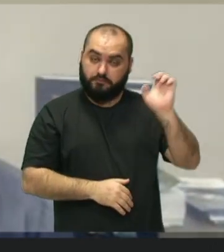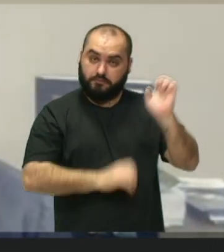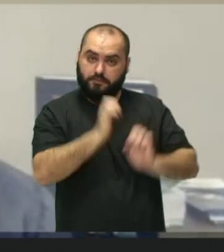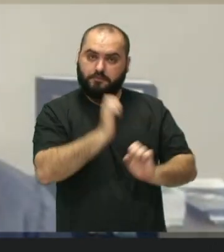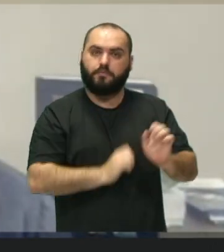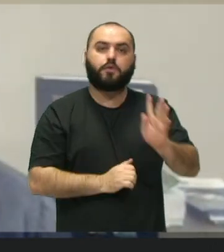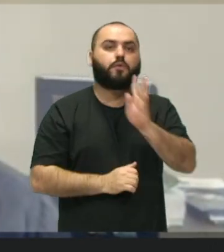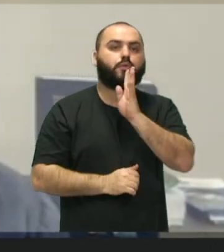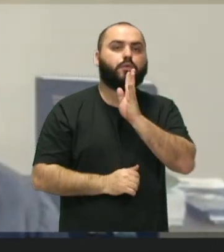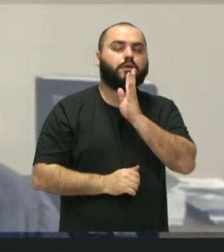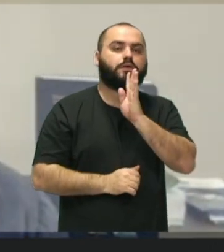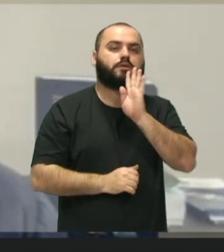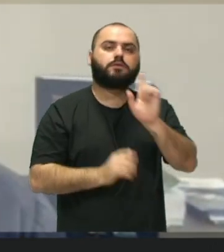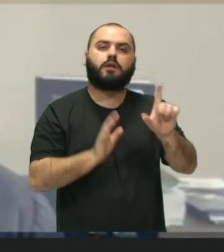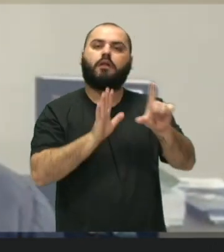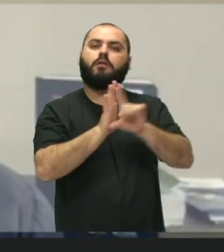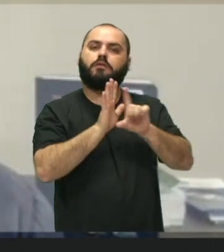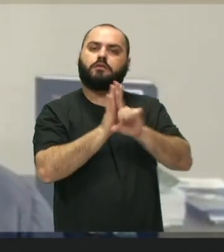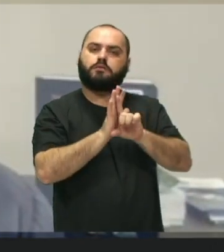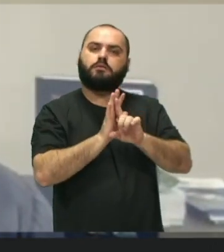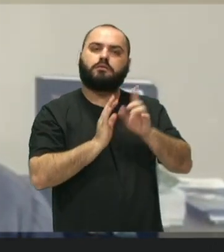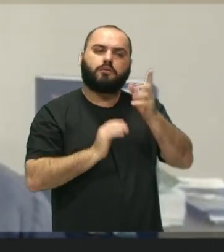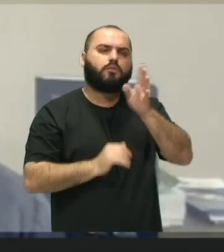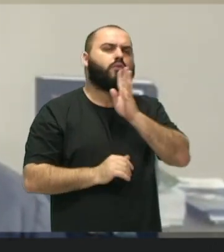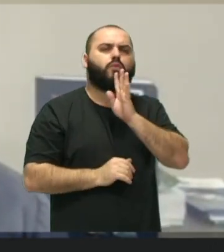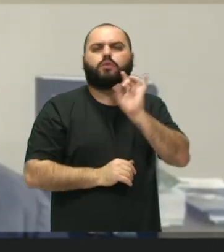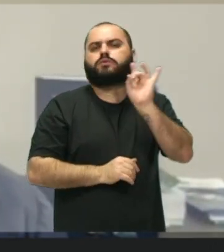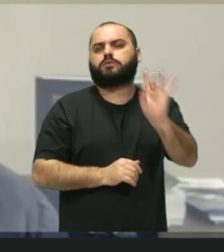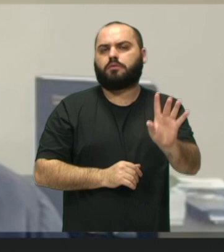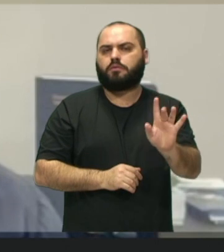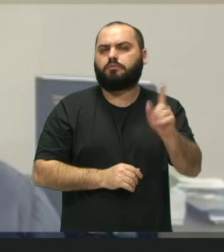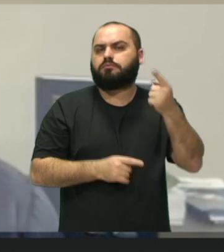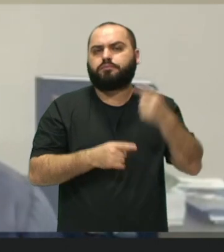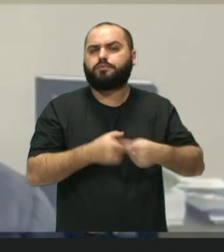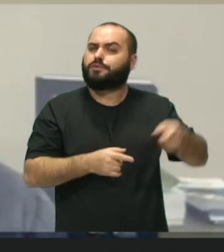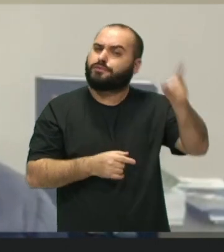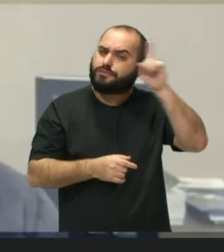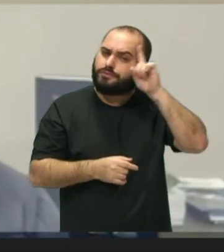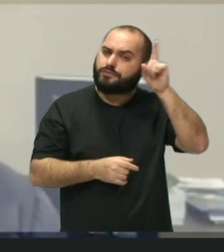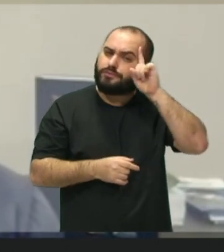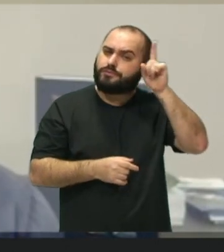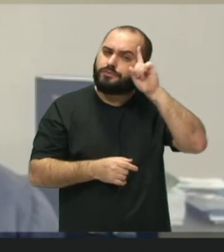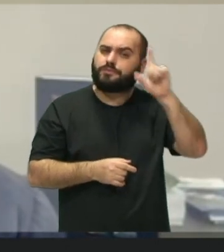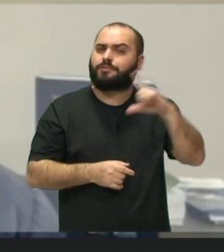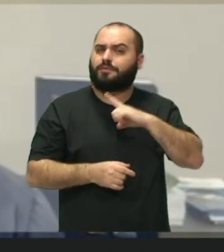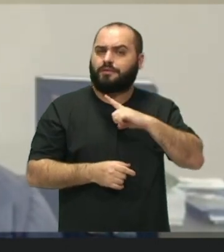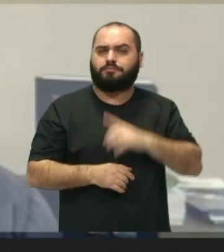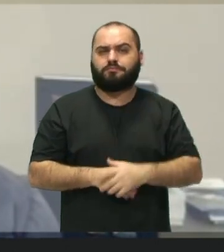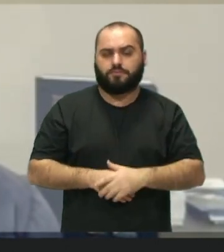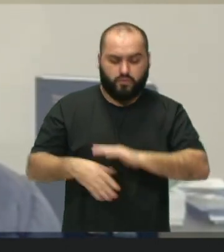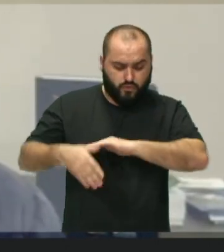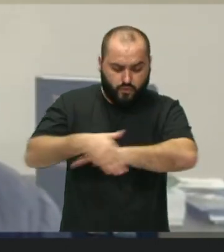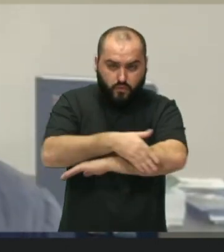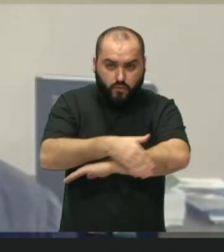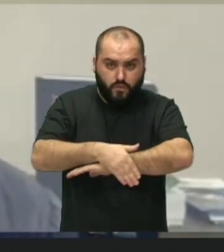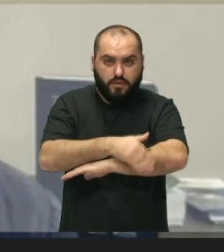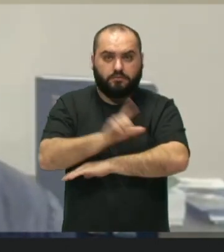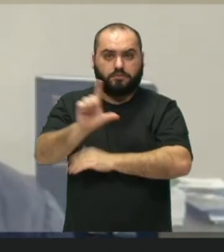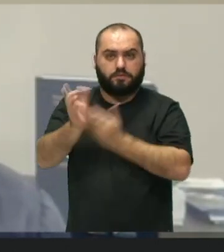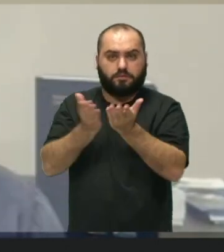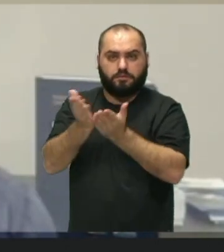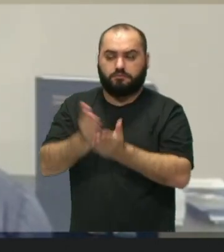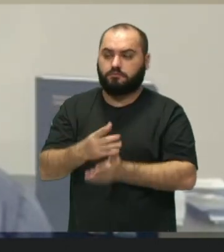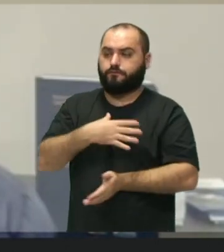conheça então as licitações, pelo menos, porque ela estará diante de nós todos os dias, né? Quando você anda numa estrada, quando um filho seu